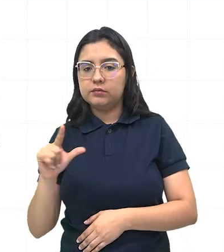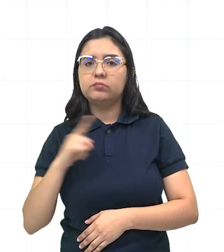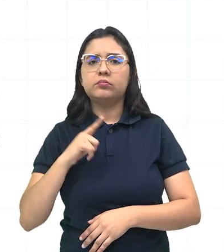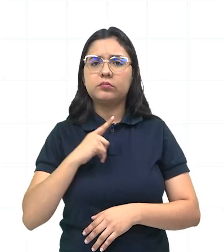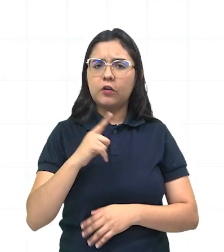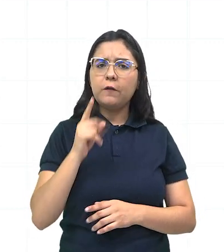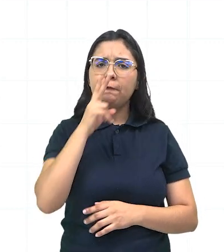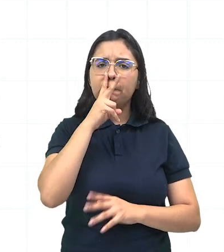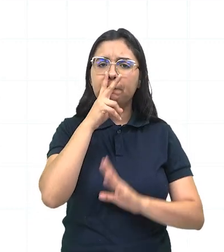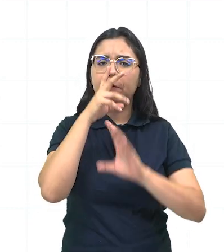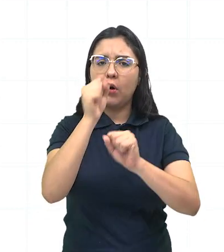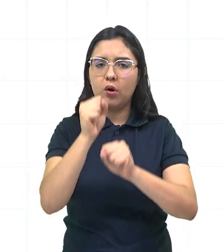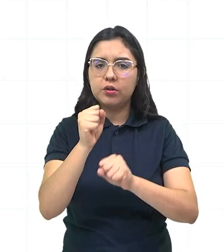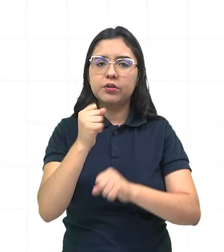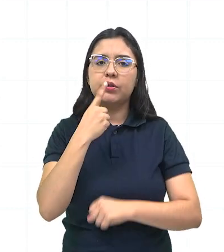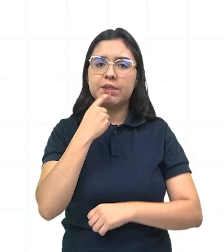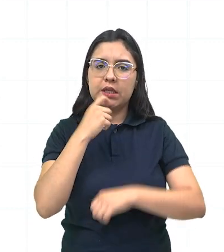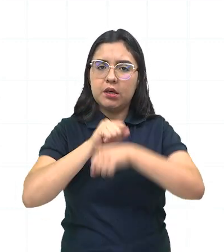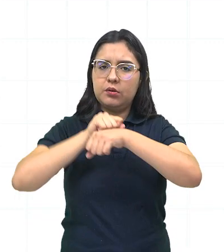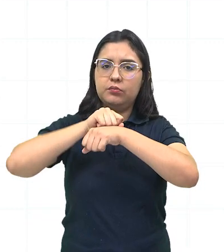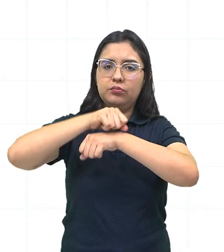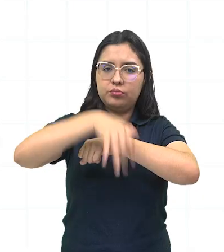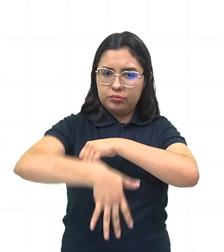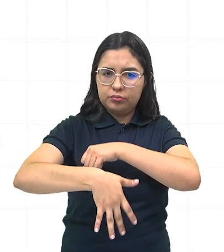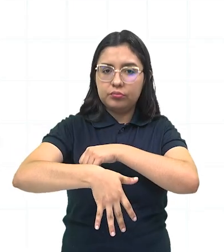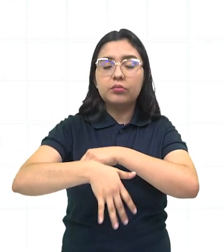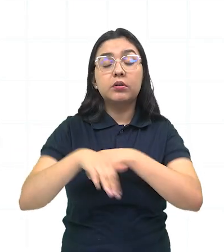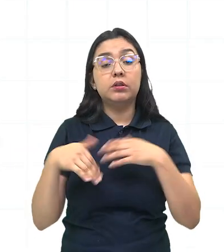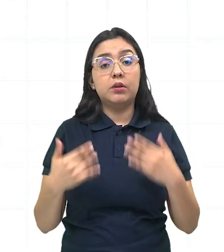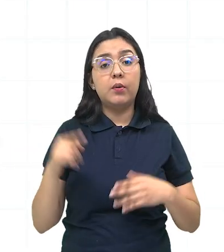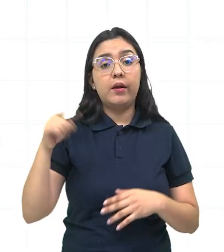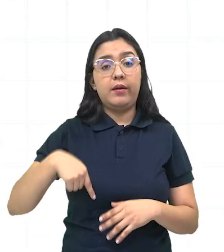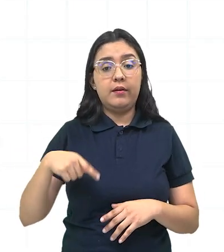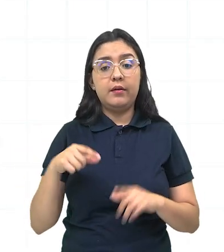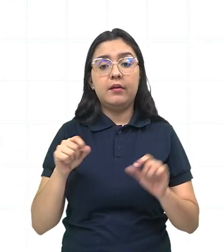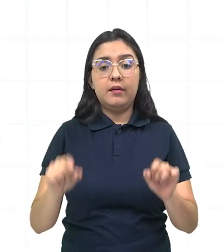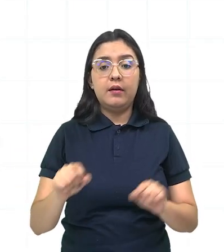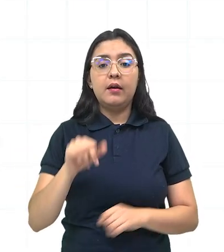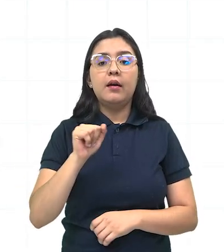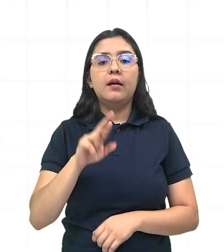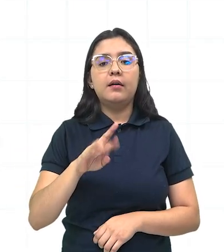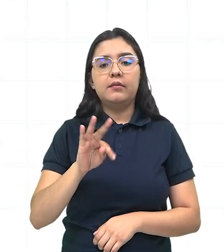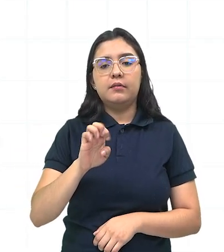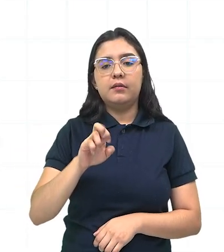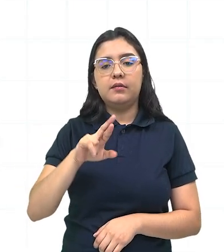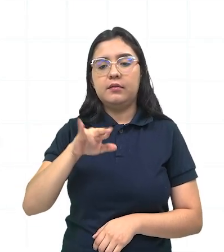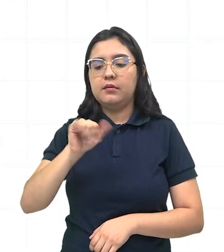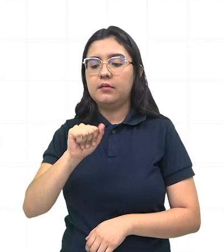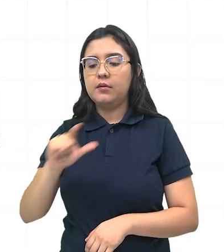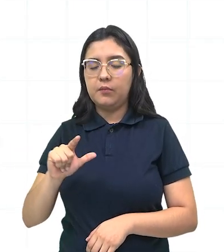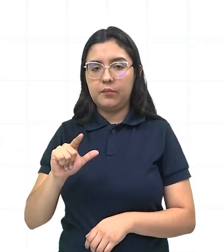jorra no fluxo mais pulsante. Aí já é uma hemorragia arterial, né? Então,